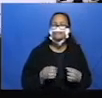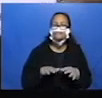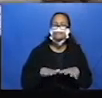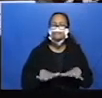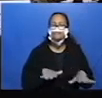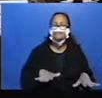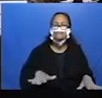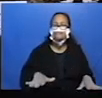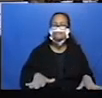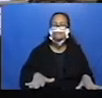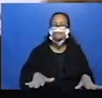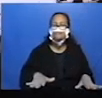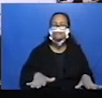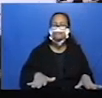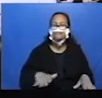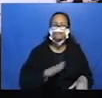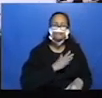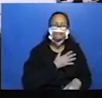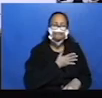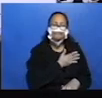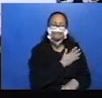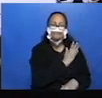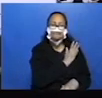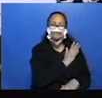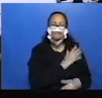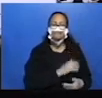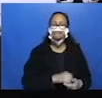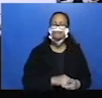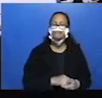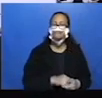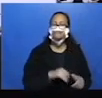escorregadio e nojentos. Na letra D,